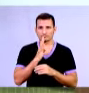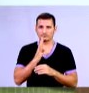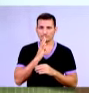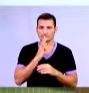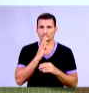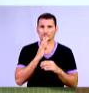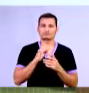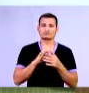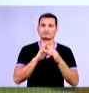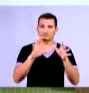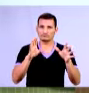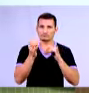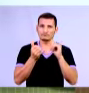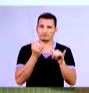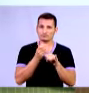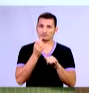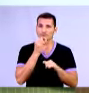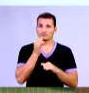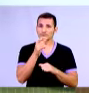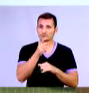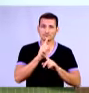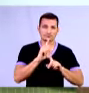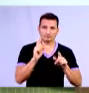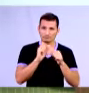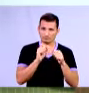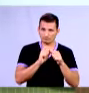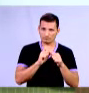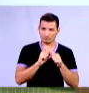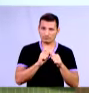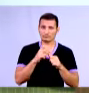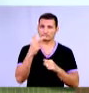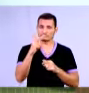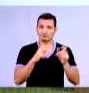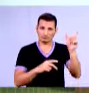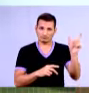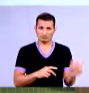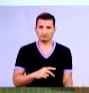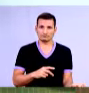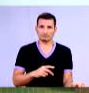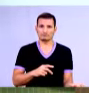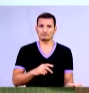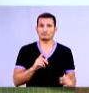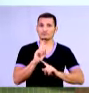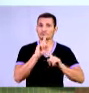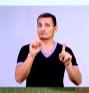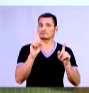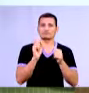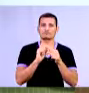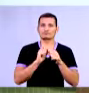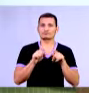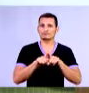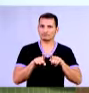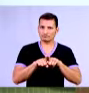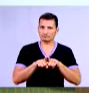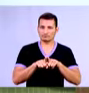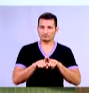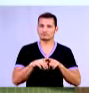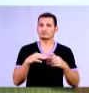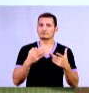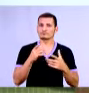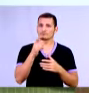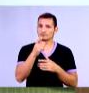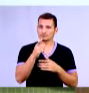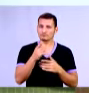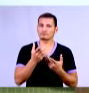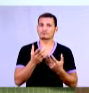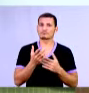para a internet. Se você não fizer isso, o seu usuário, o seu cliente, então não vai fazer também, né? Então você está